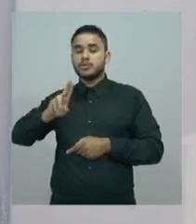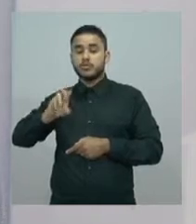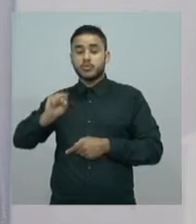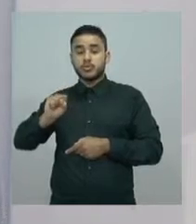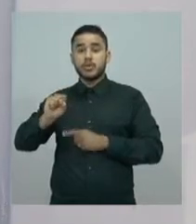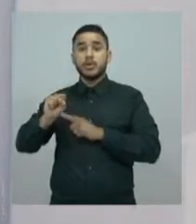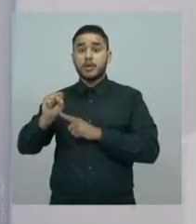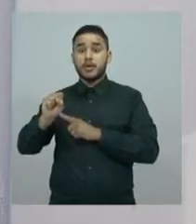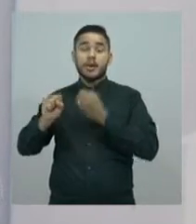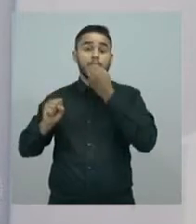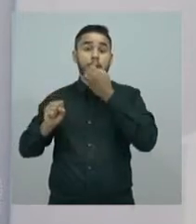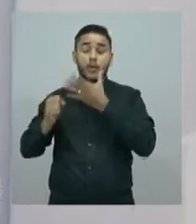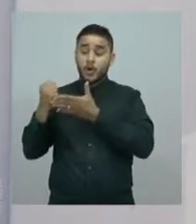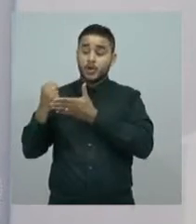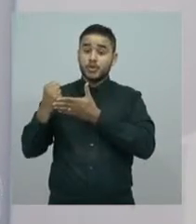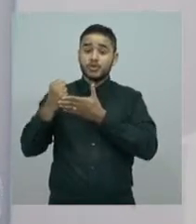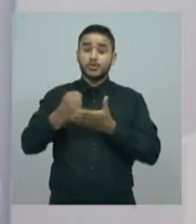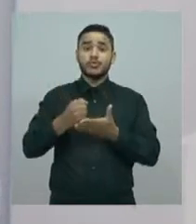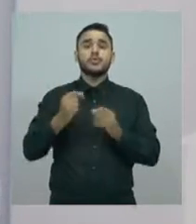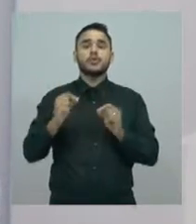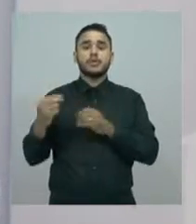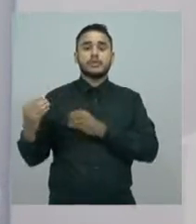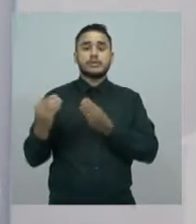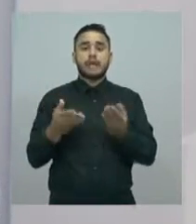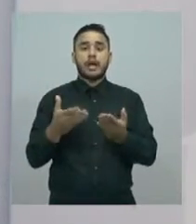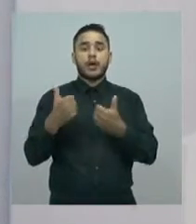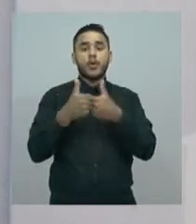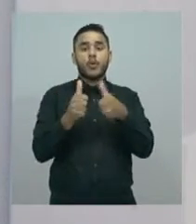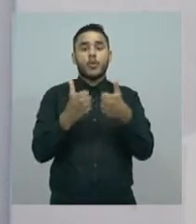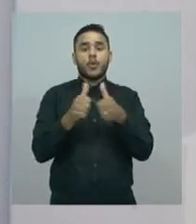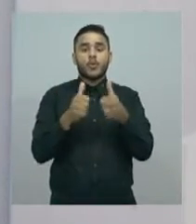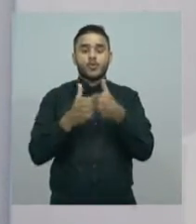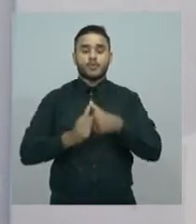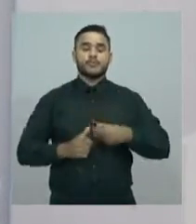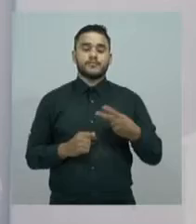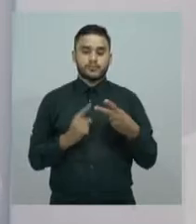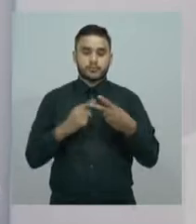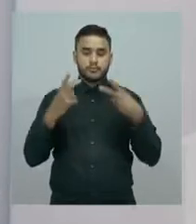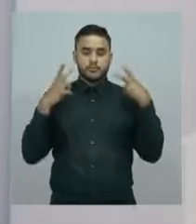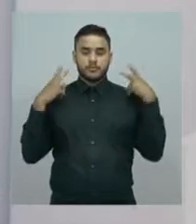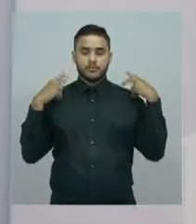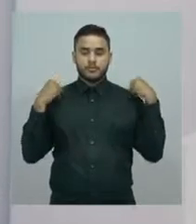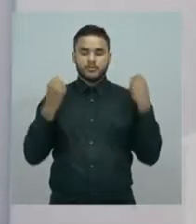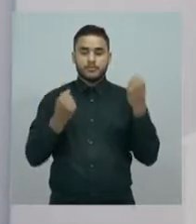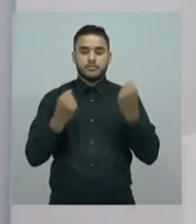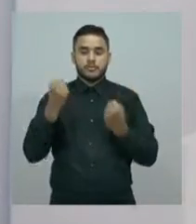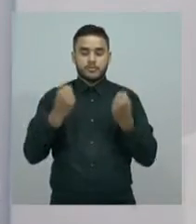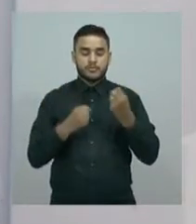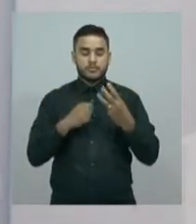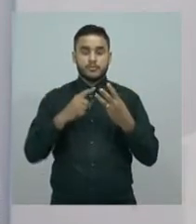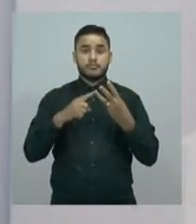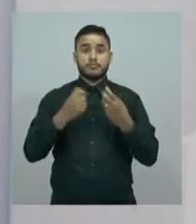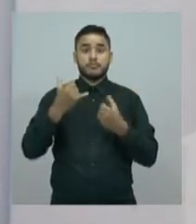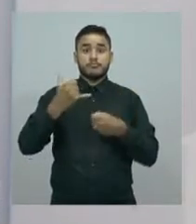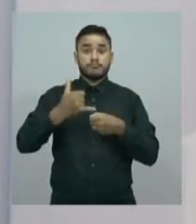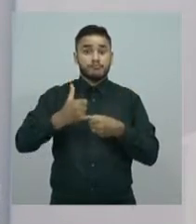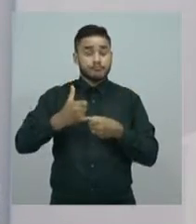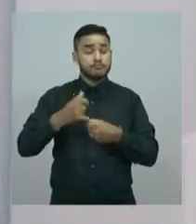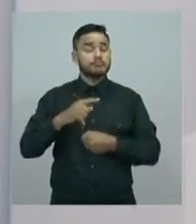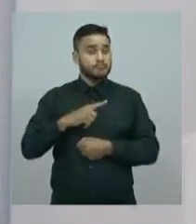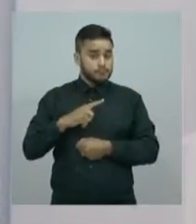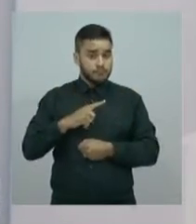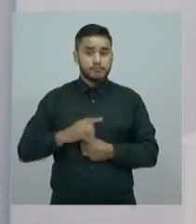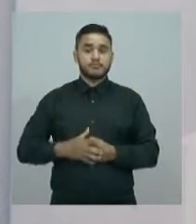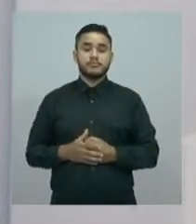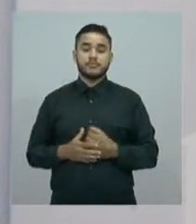pelo Sindônibus, ele fornece também o motorista, o combustível E nós levamos